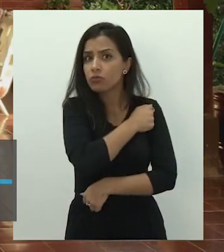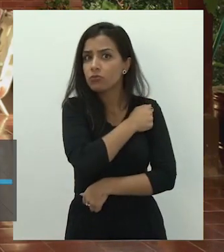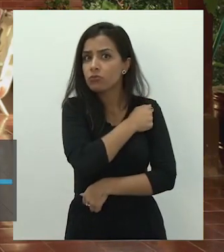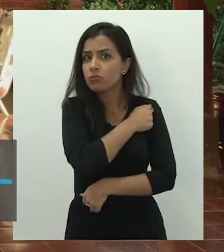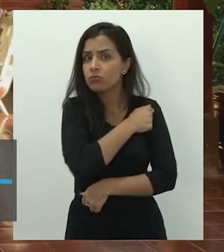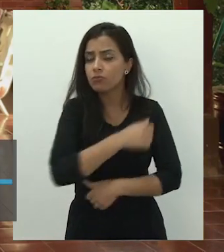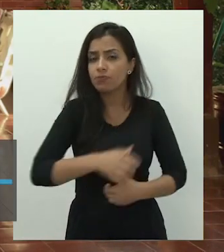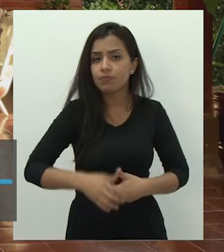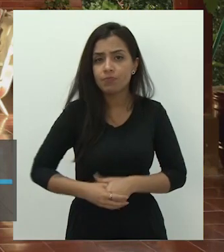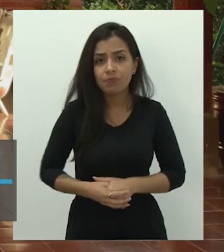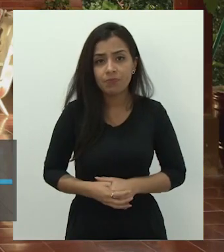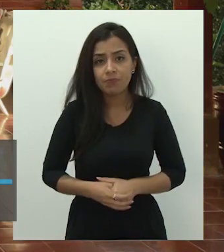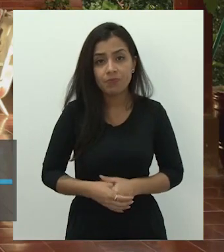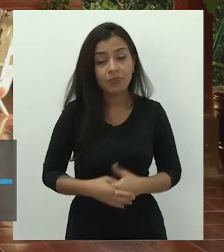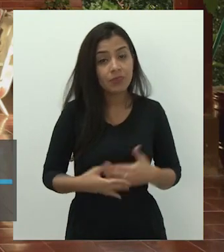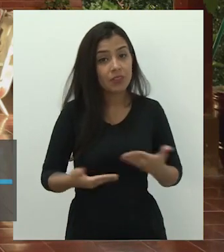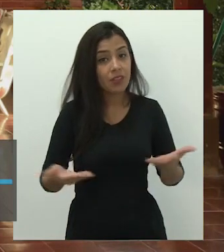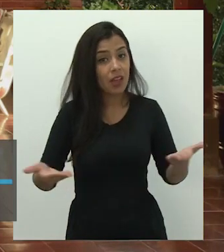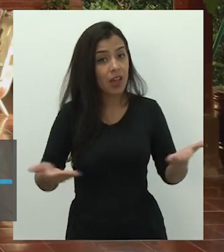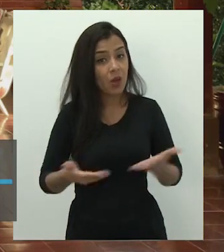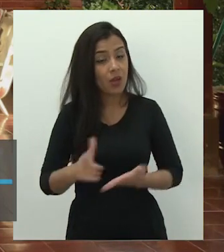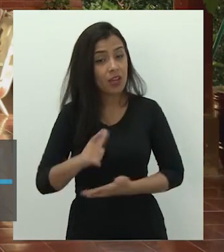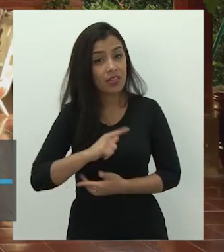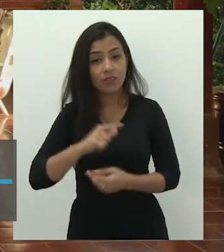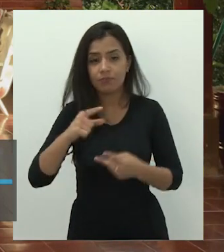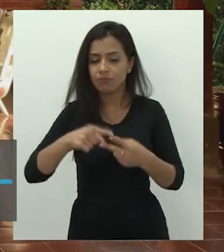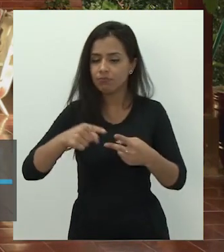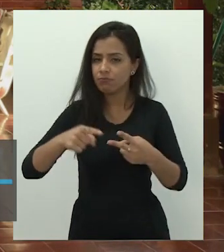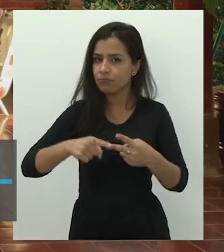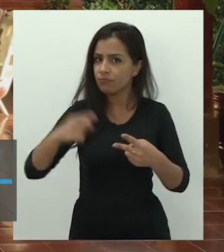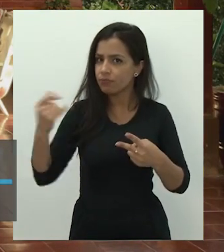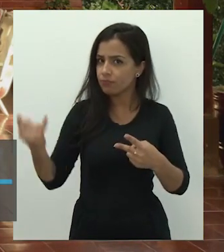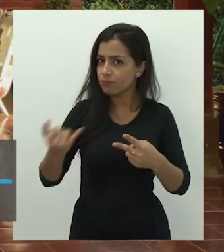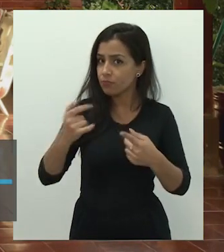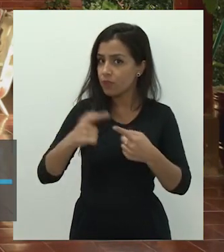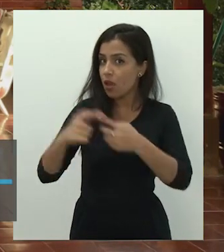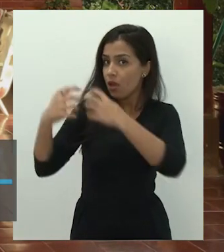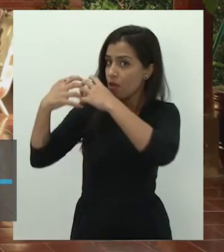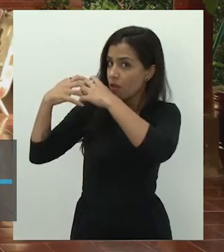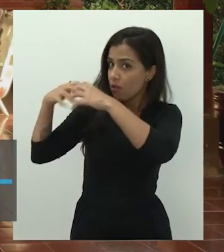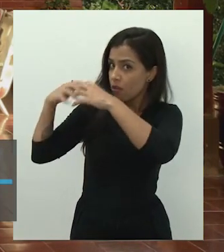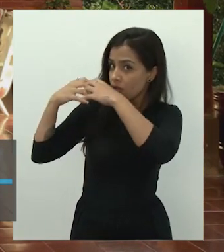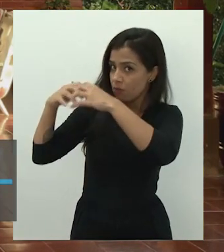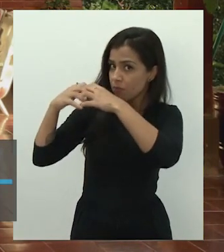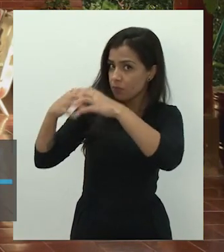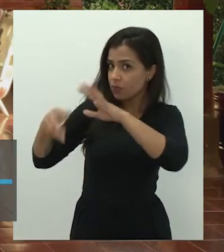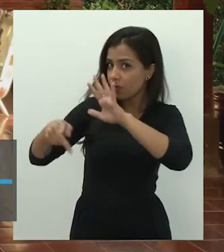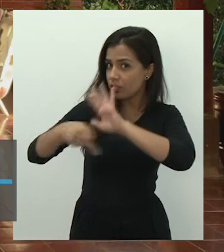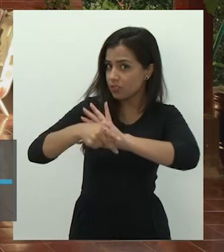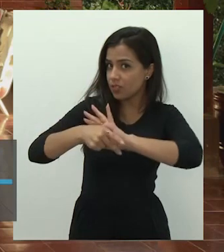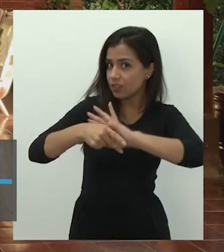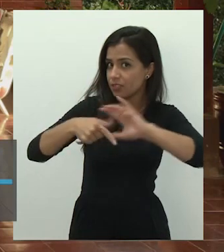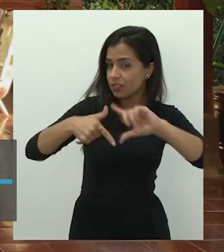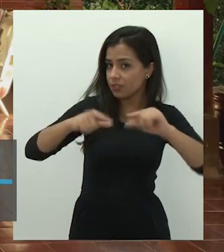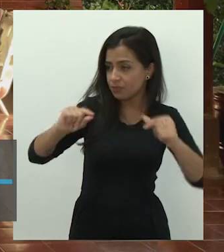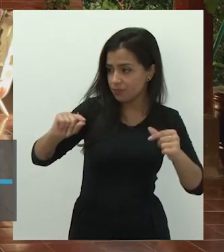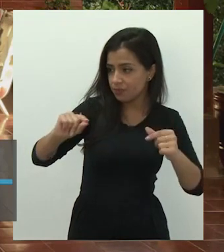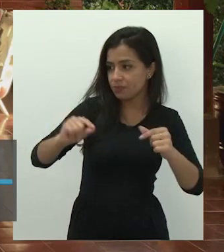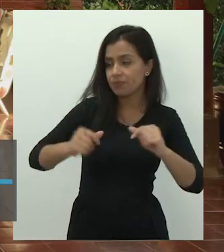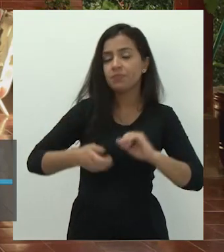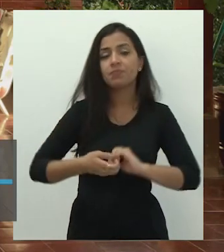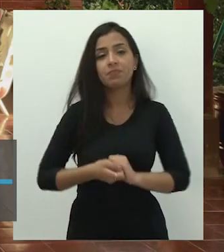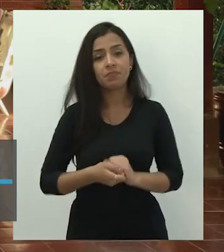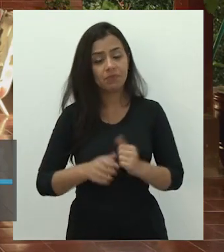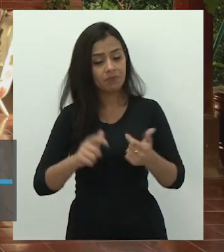então temos agora 2 elementos a considerar: o pensamento algébrico e boas perguntas para que ele